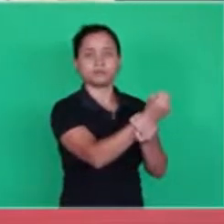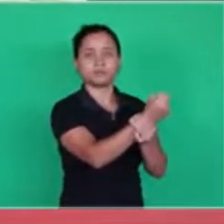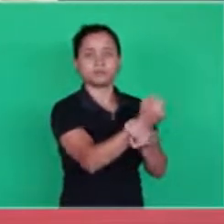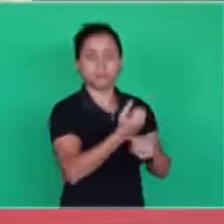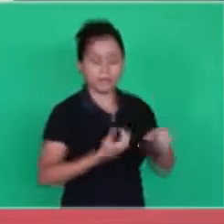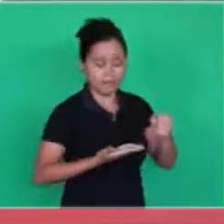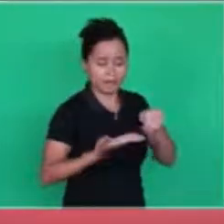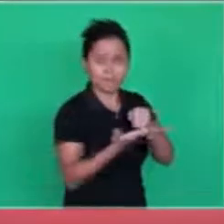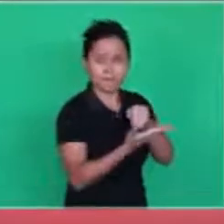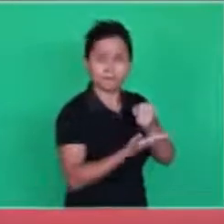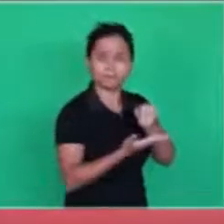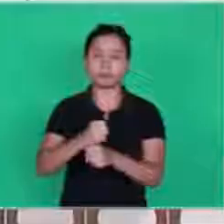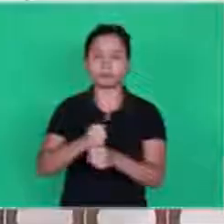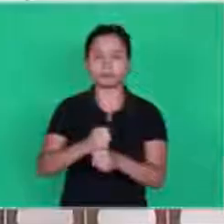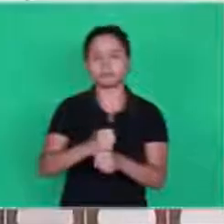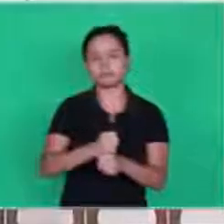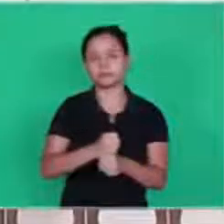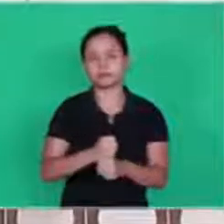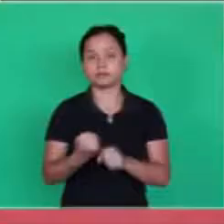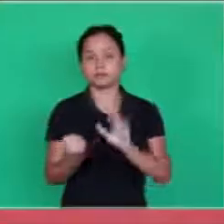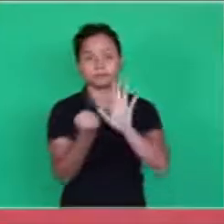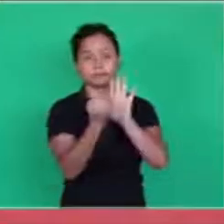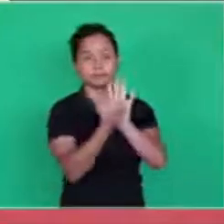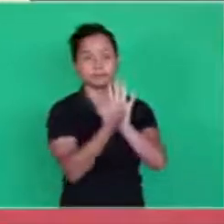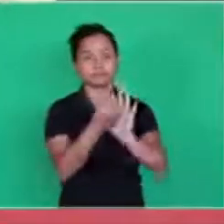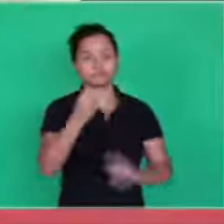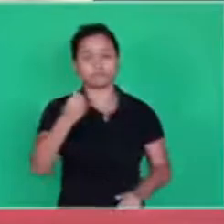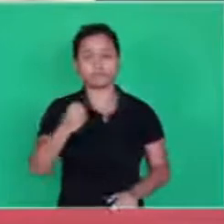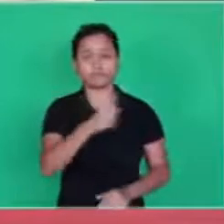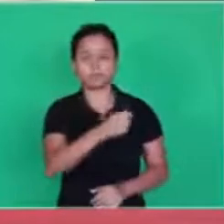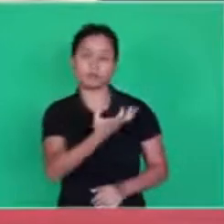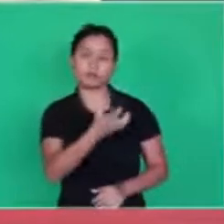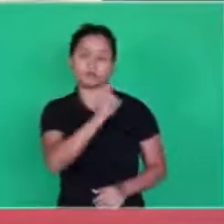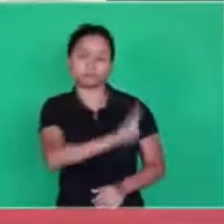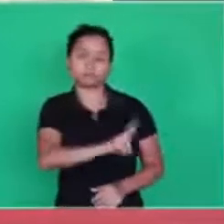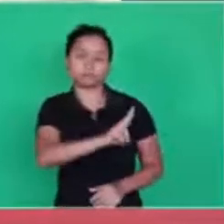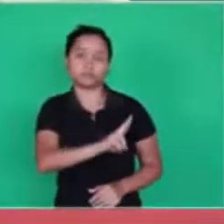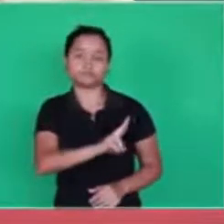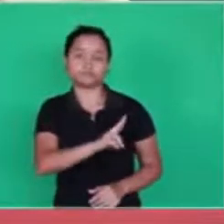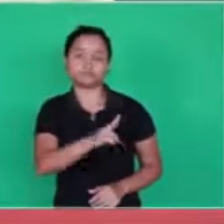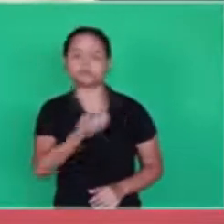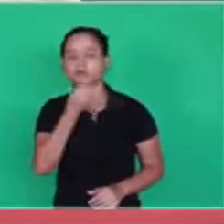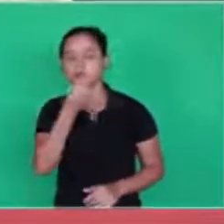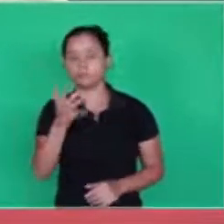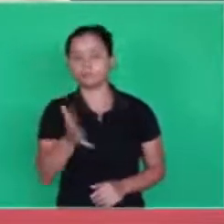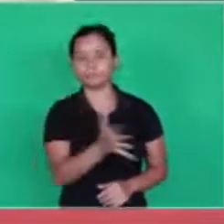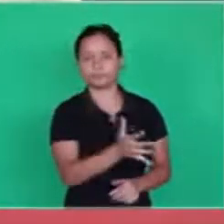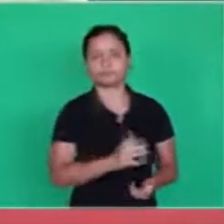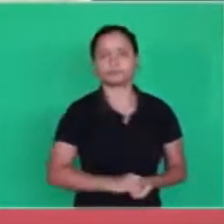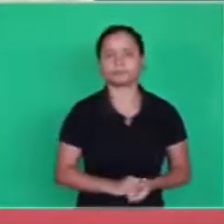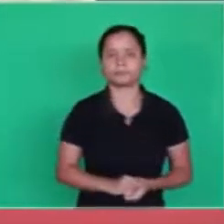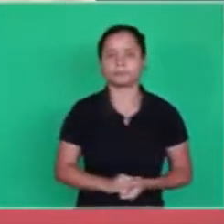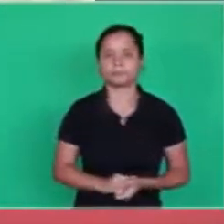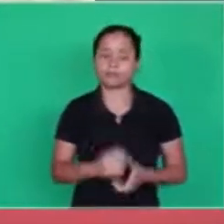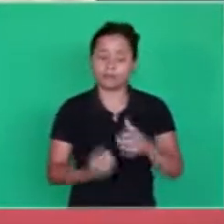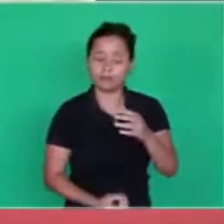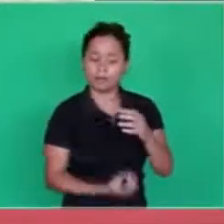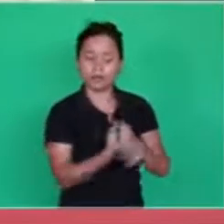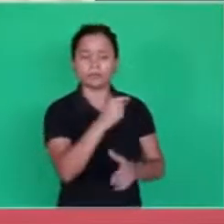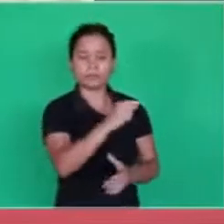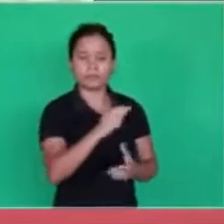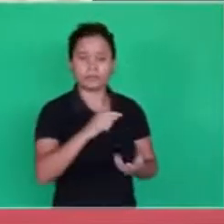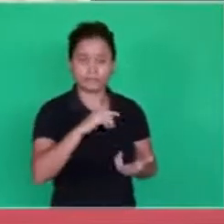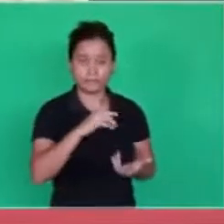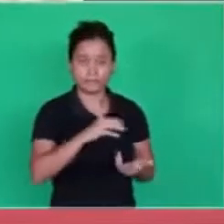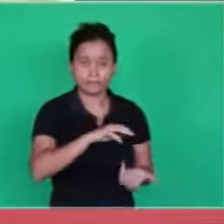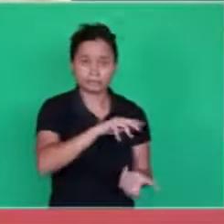pela palavra do seu poder. Bem, então essa aqui é a obra criadora, observe. Então a sabedoria de